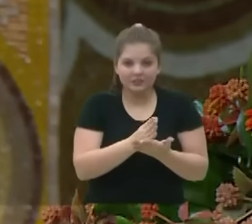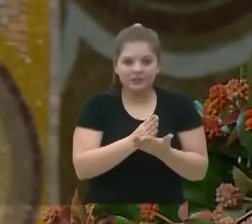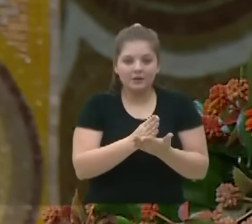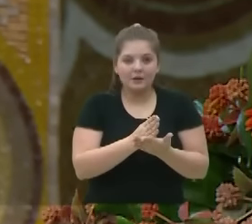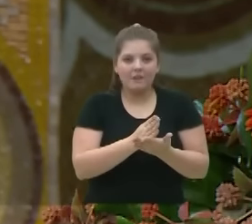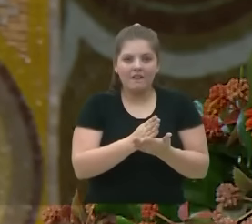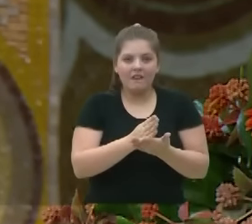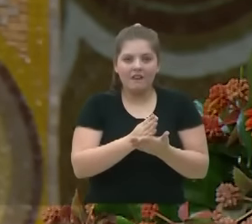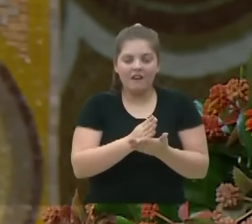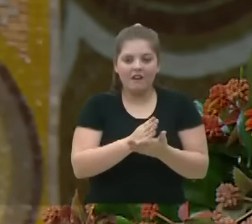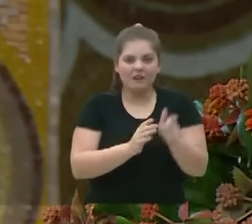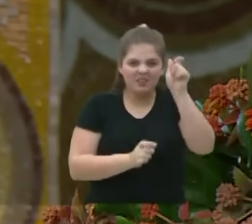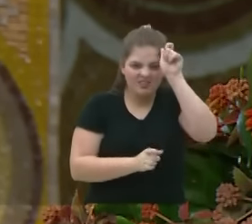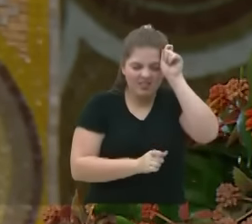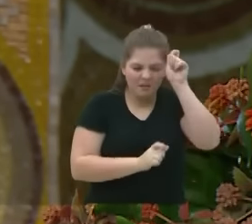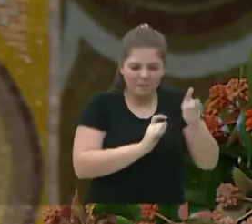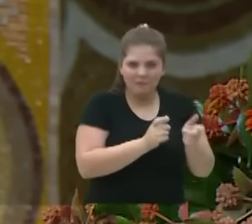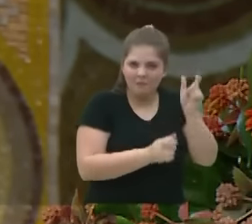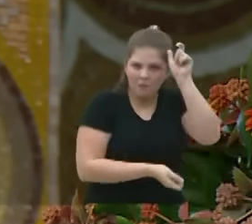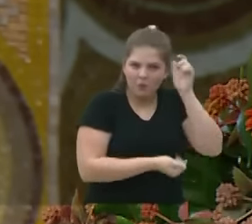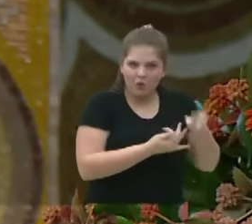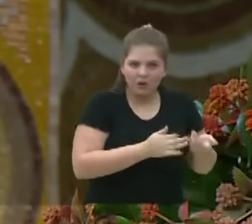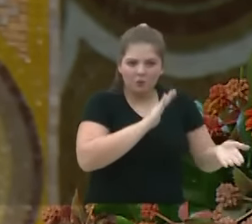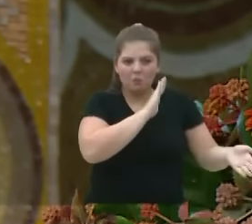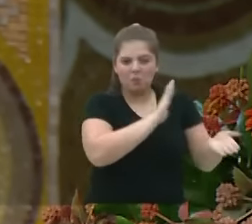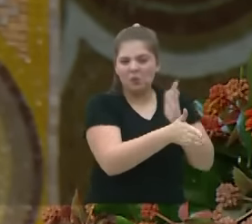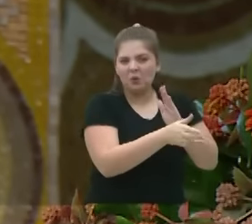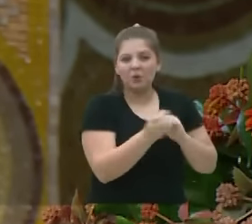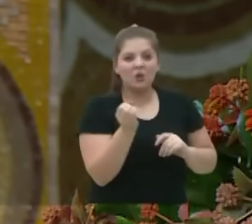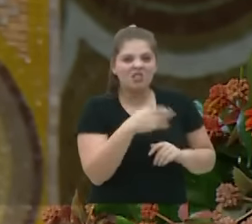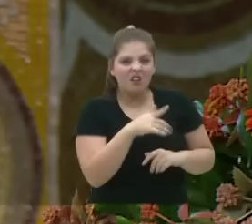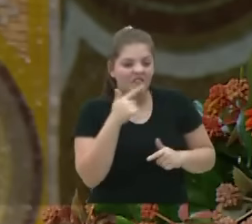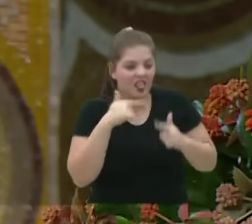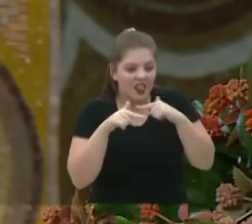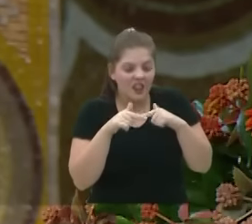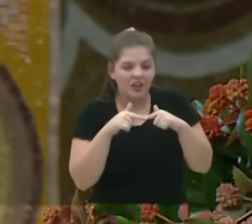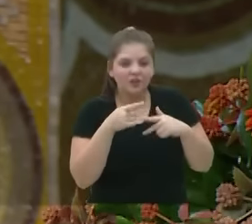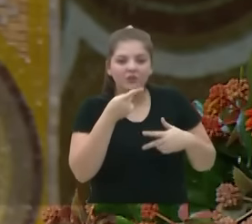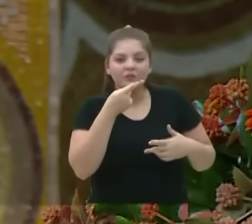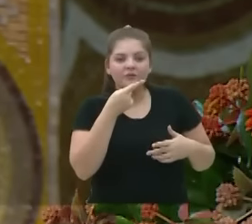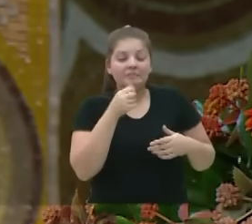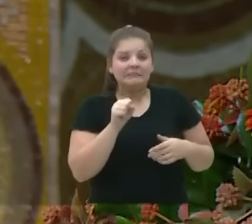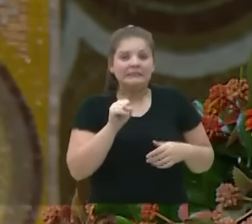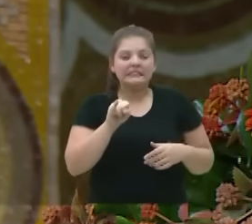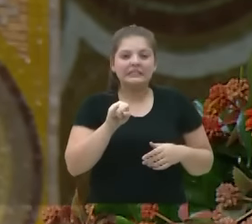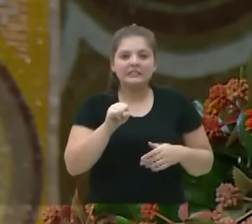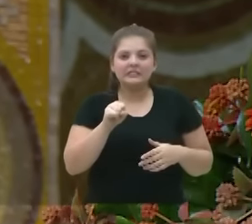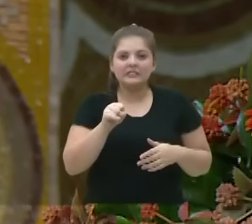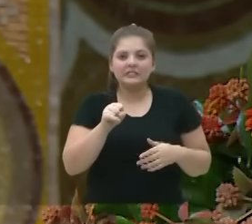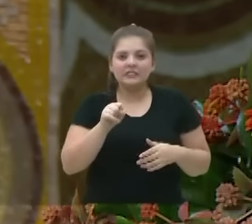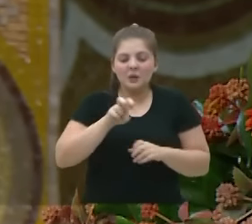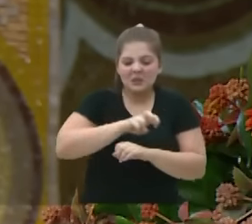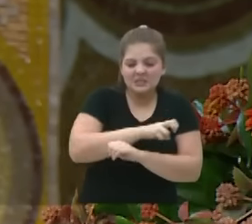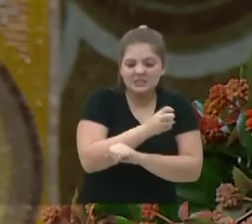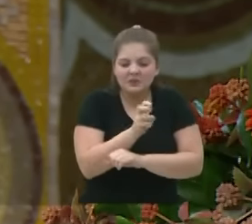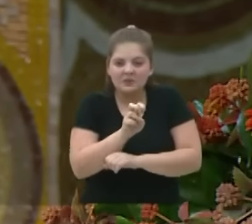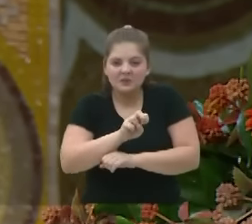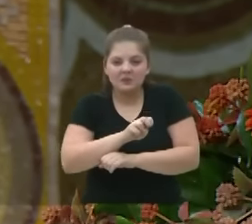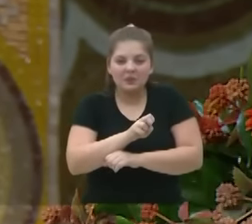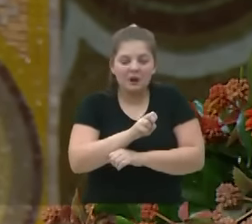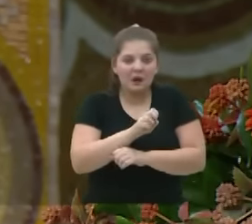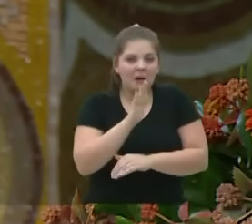expulsarão demônios em meu nome, falarão novas línguas. Se pegarem serpente ou beberem algum veneno mortal, não